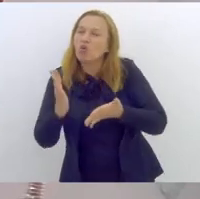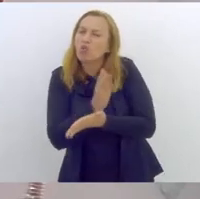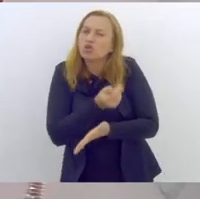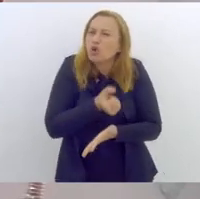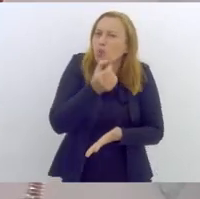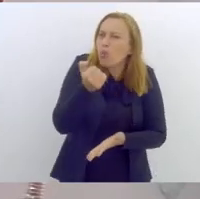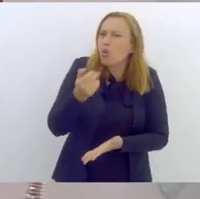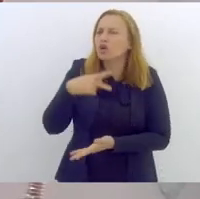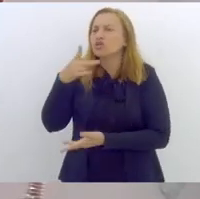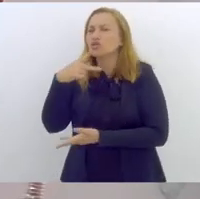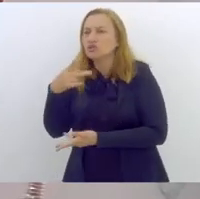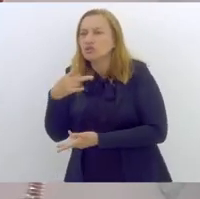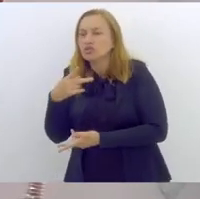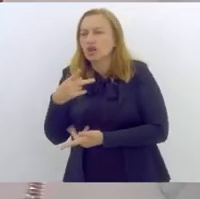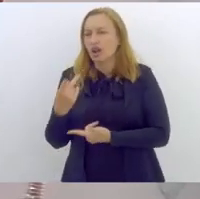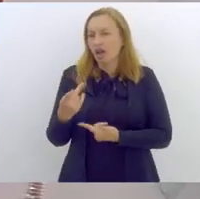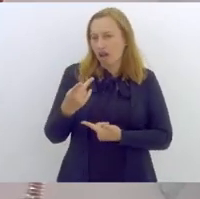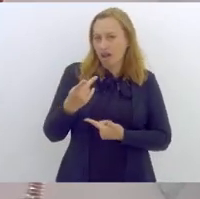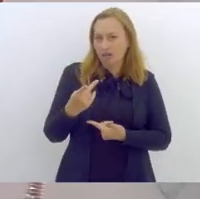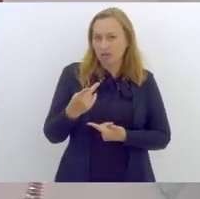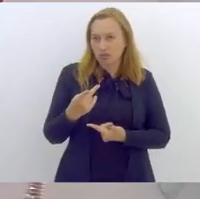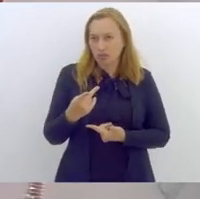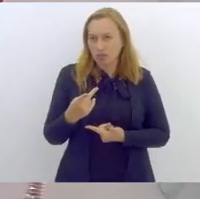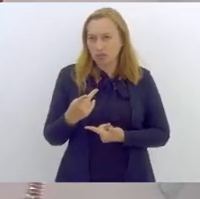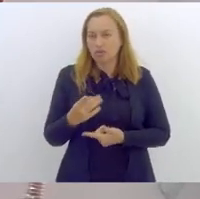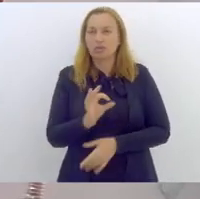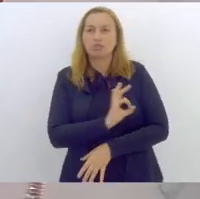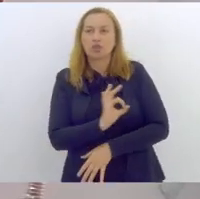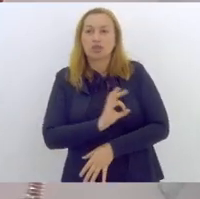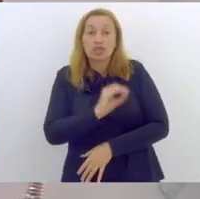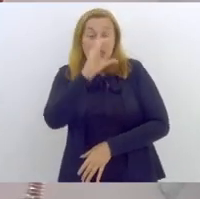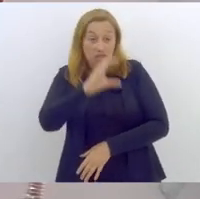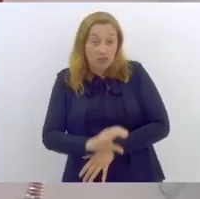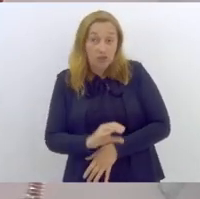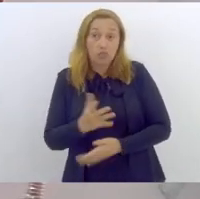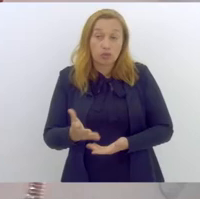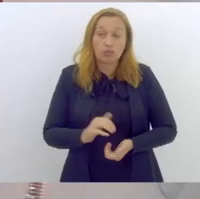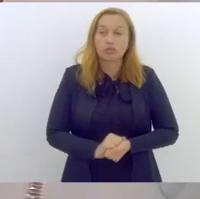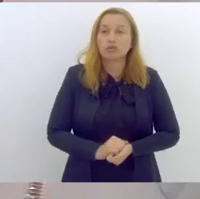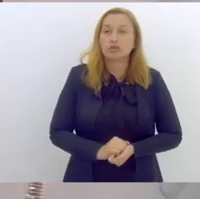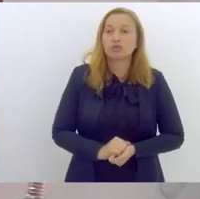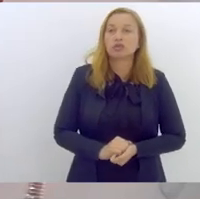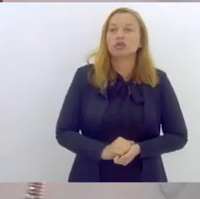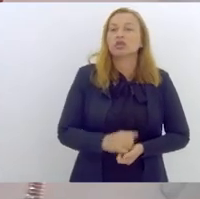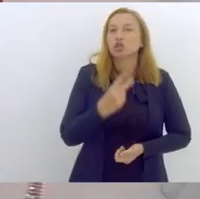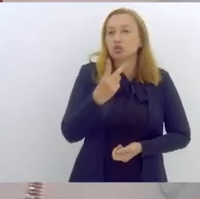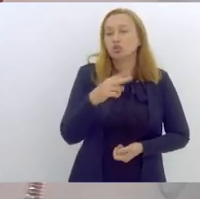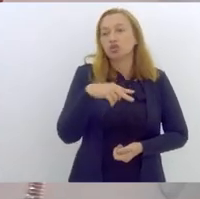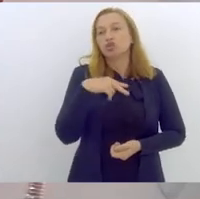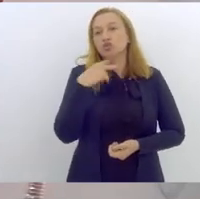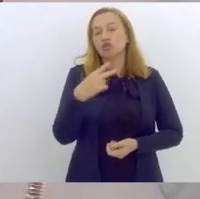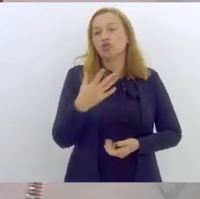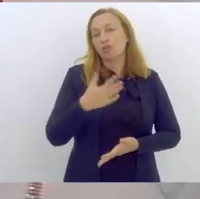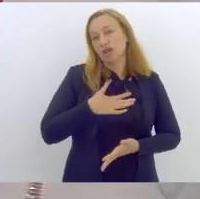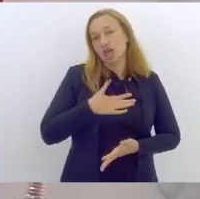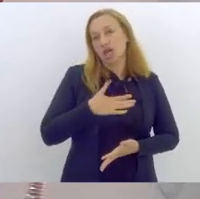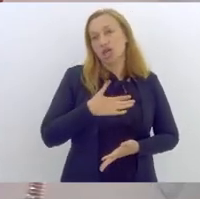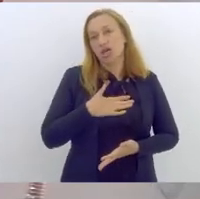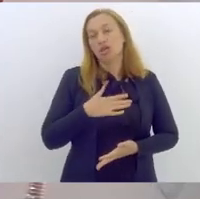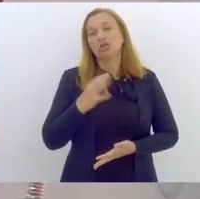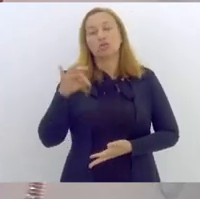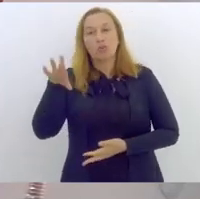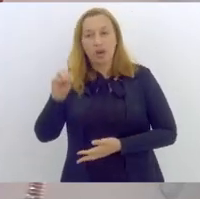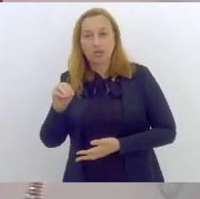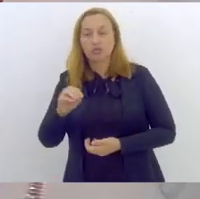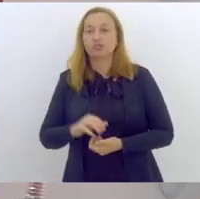vozes se levantaram em defesa Incondicional da Polícia Civil e duas dessas vozes foram minhas e do